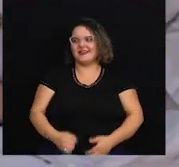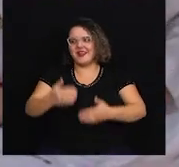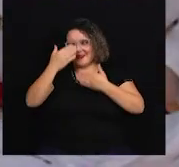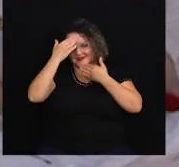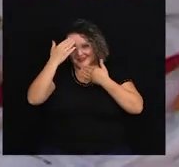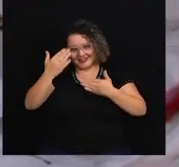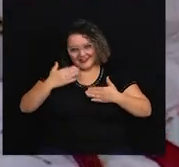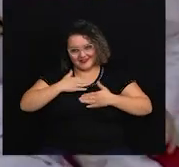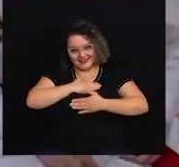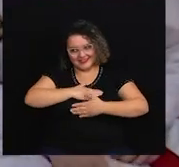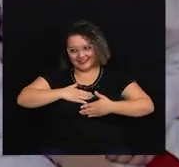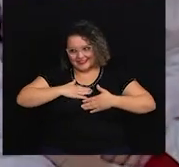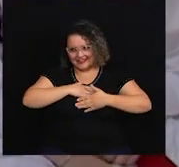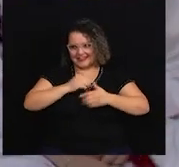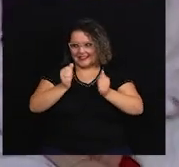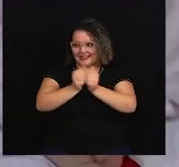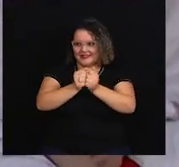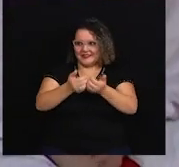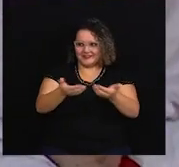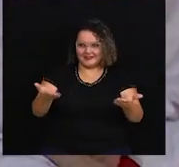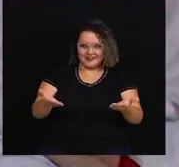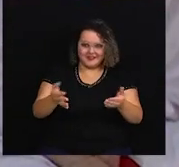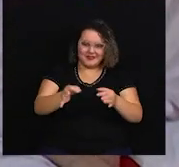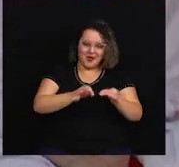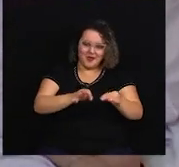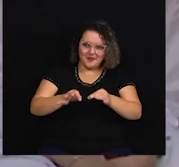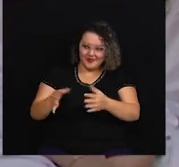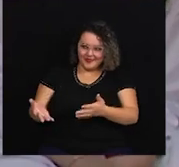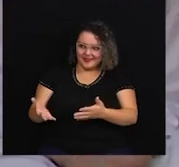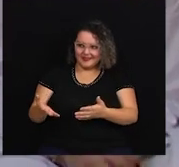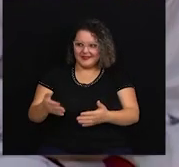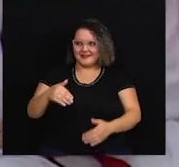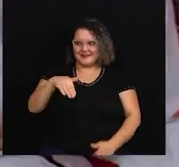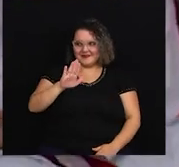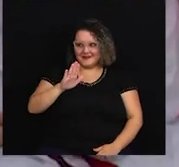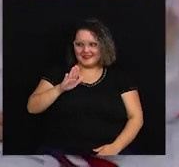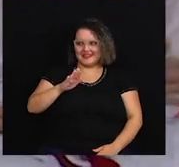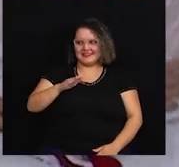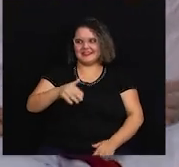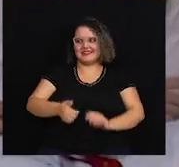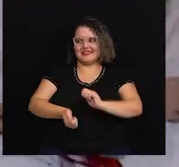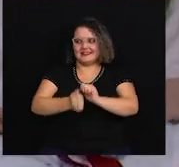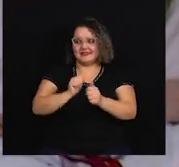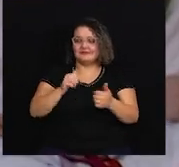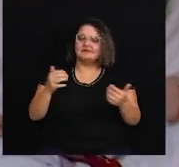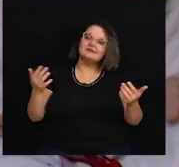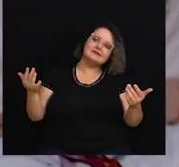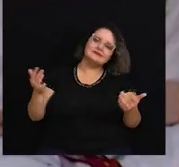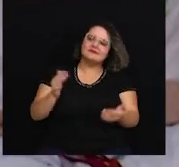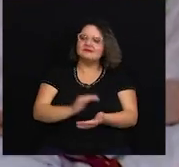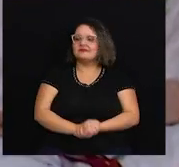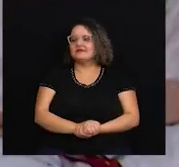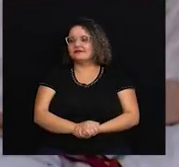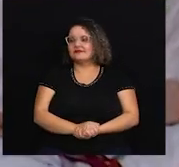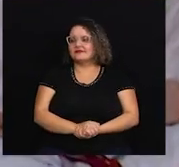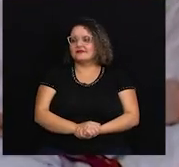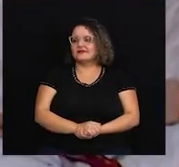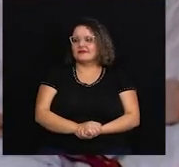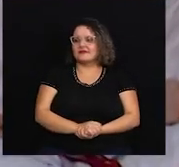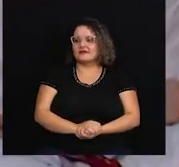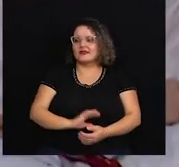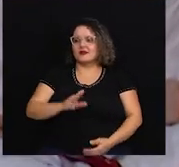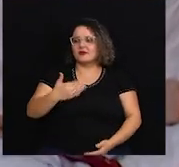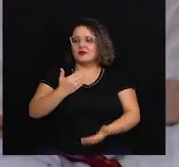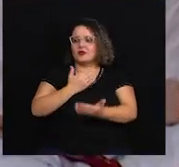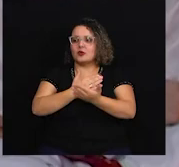prazer tar junto com você junto com Programa Mais Esporte Ah eu acho que quando a gente começa